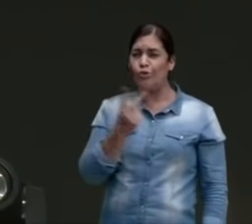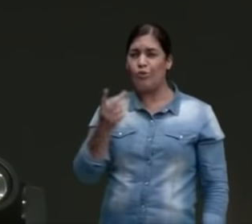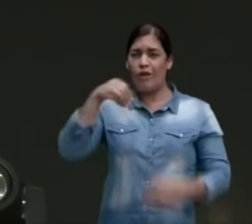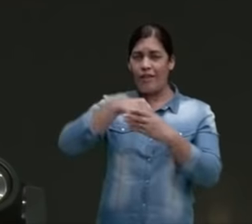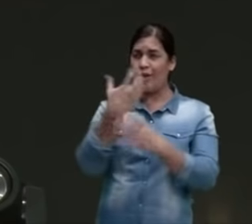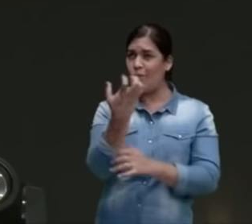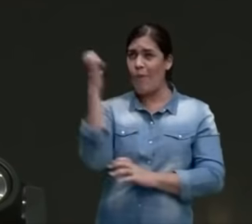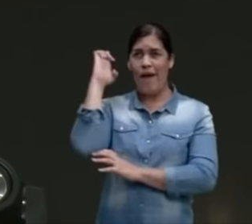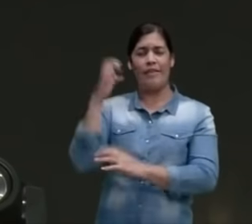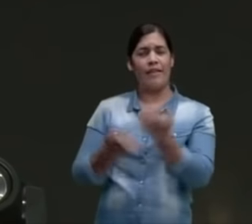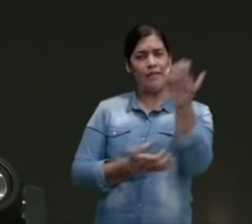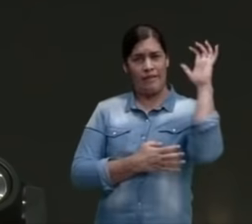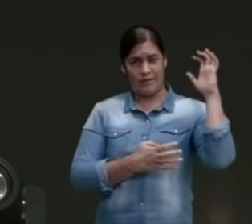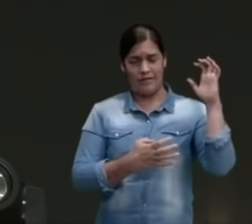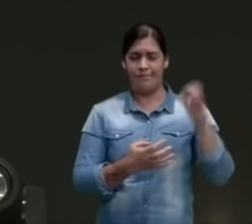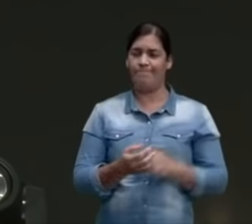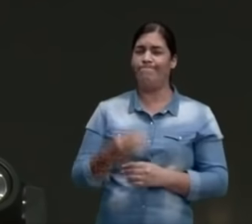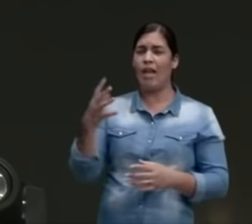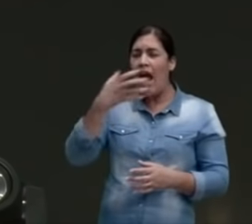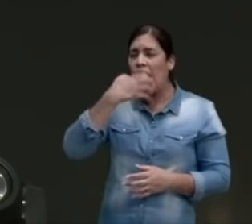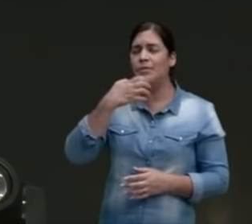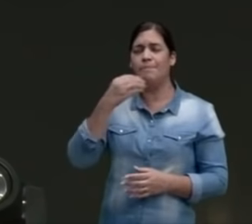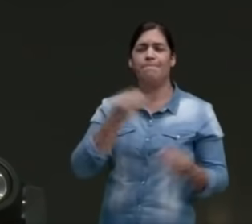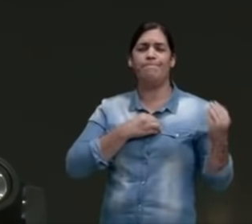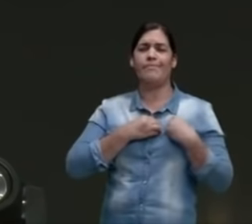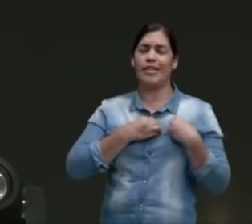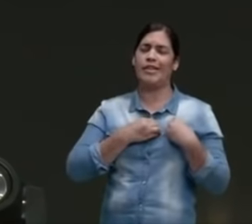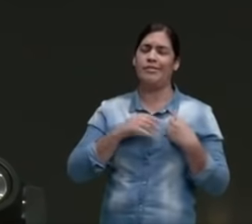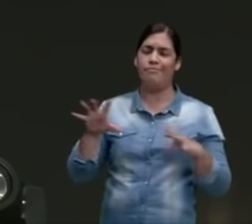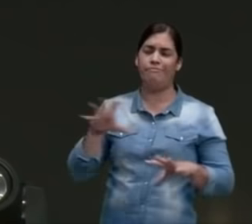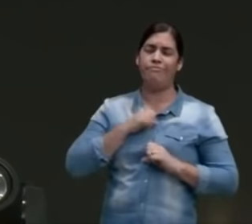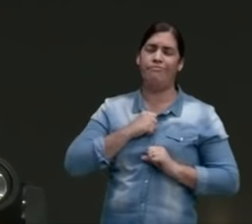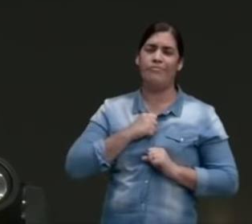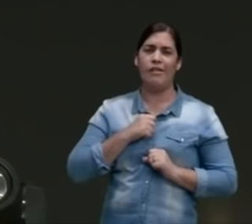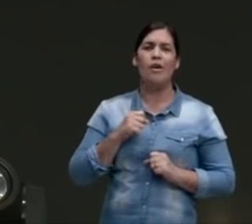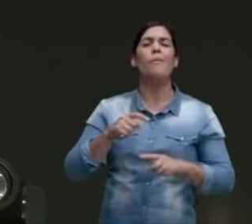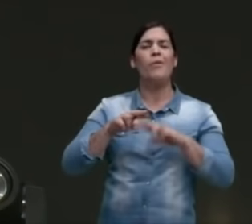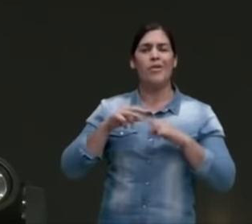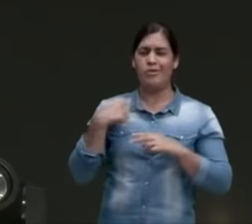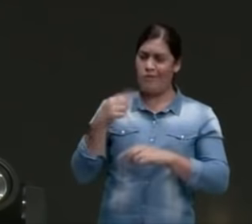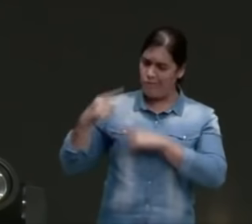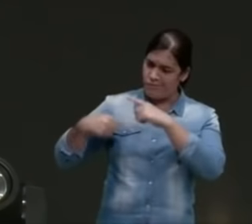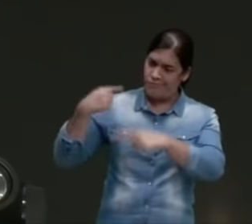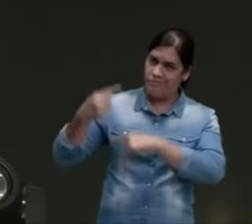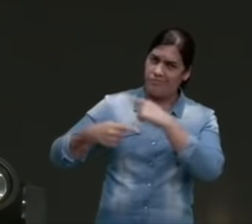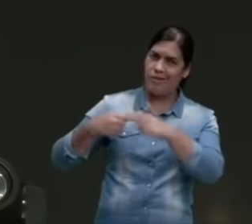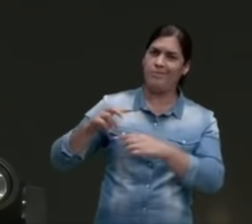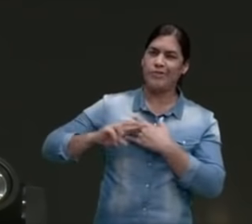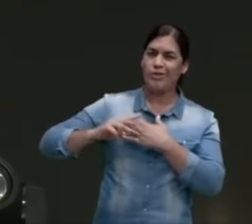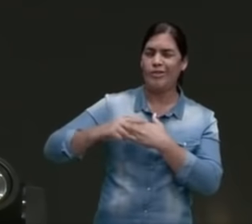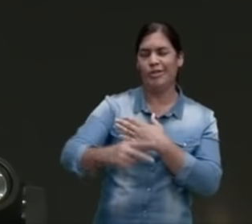pecado entrou e com isso a morte entrou. E veio até nós. E nós sabemos que isso não tem